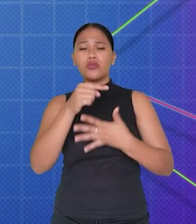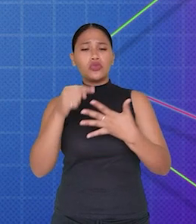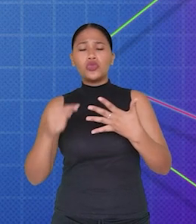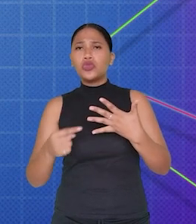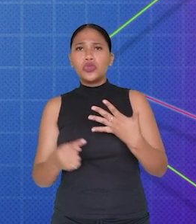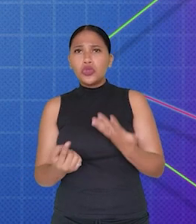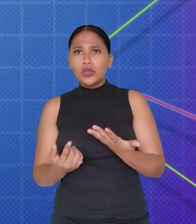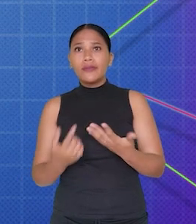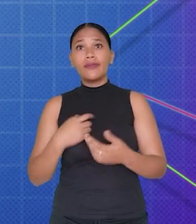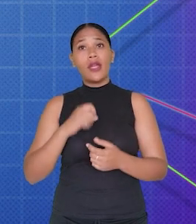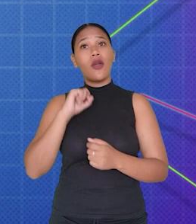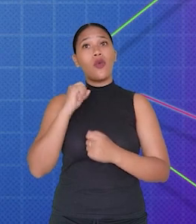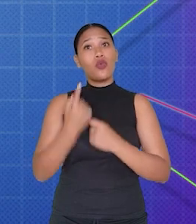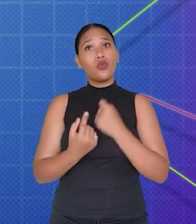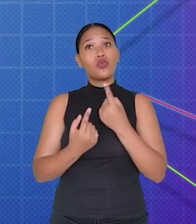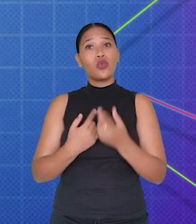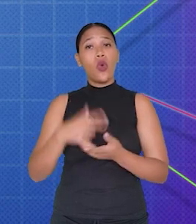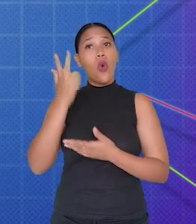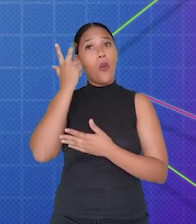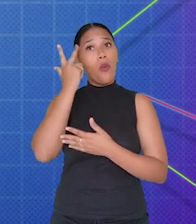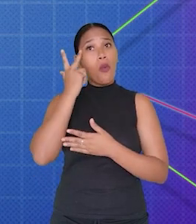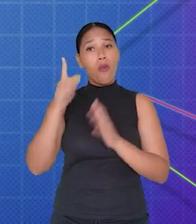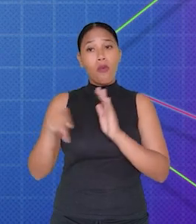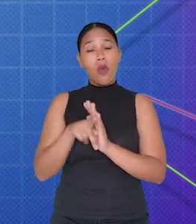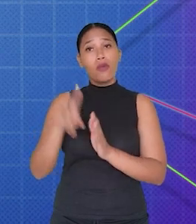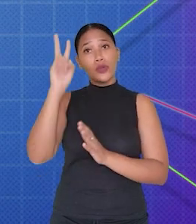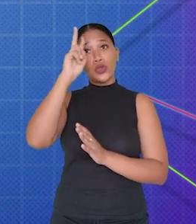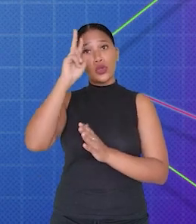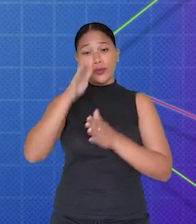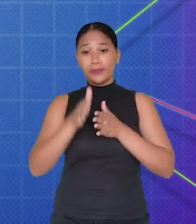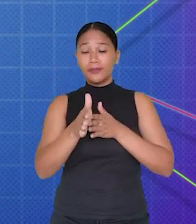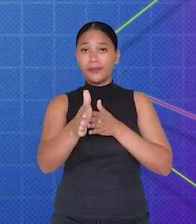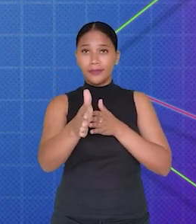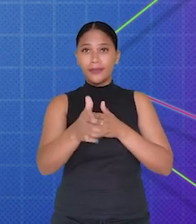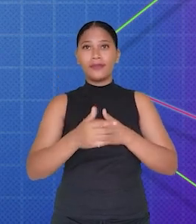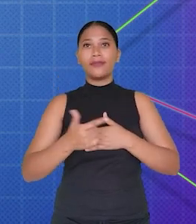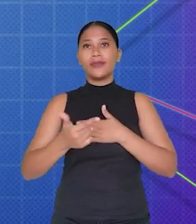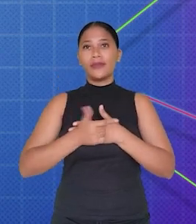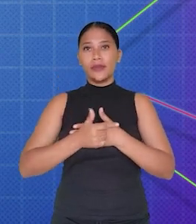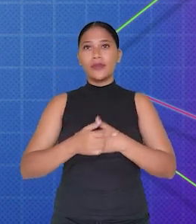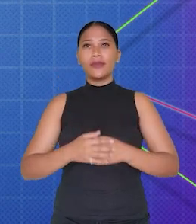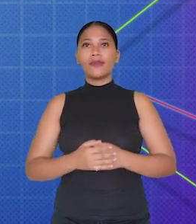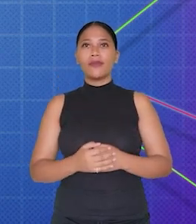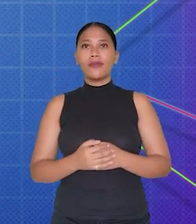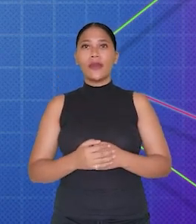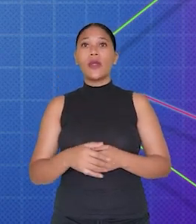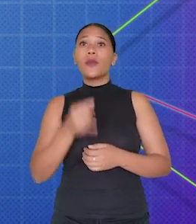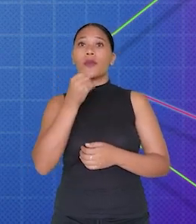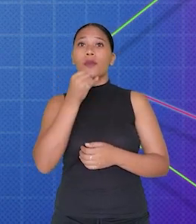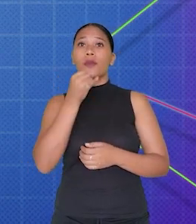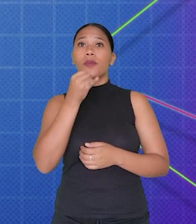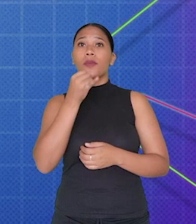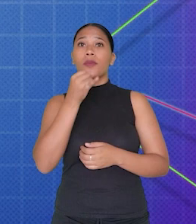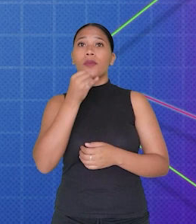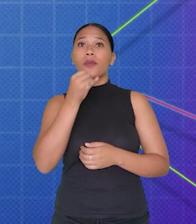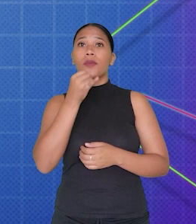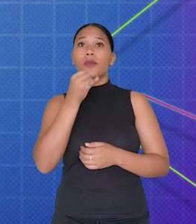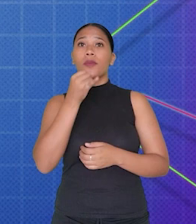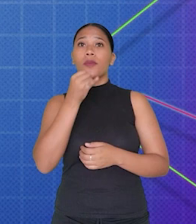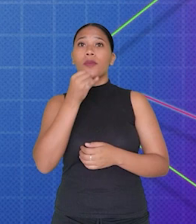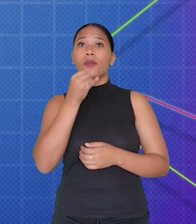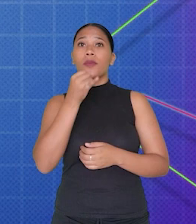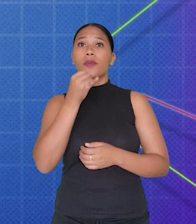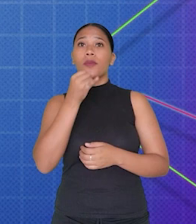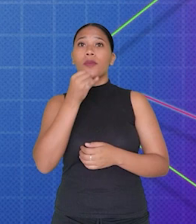professor está citando. Aqui estão alguns tipos comuns de arcos para personagens em histórias. Redenção. Efeito sonoro referente